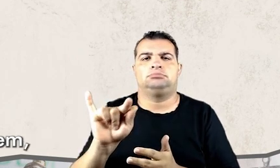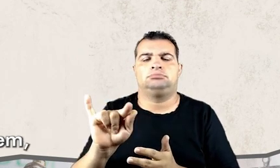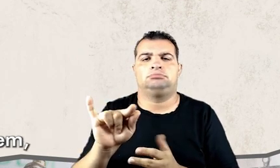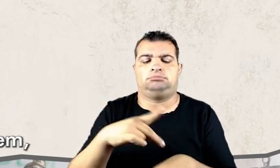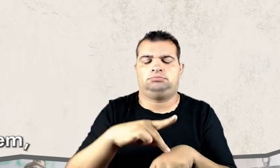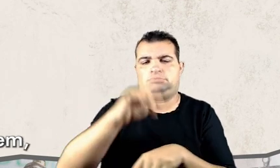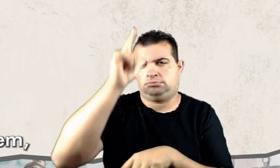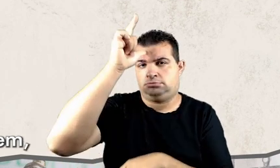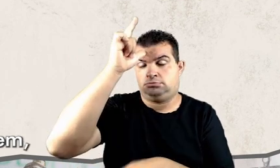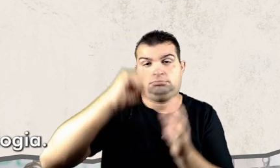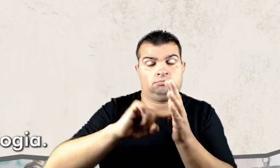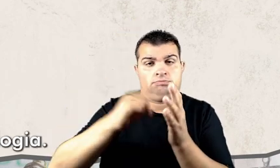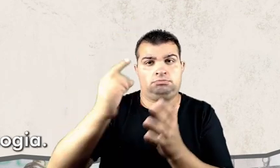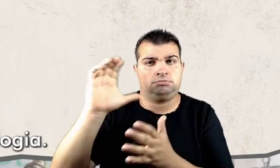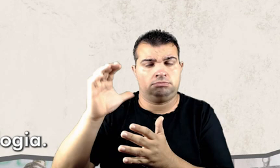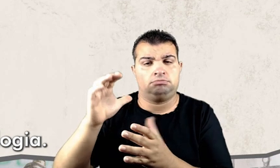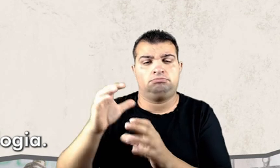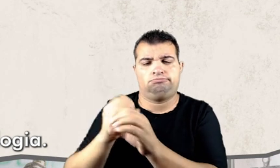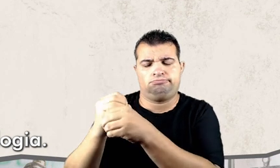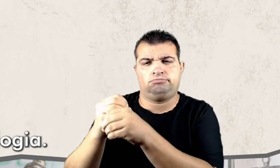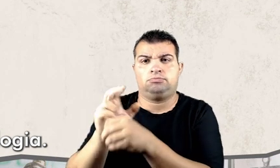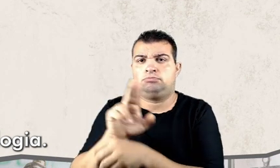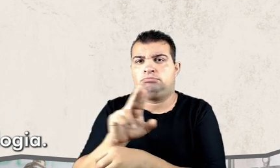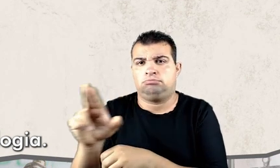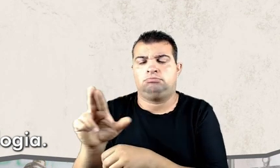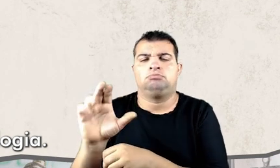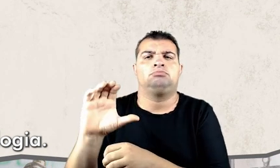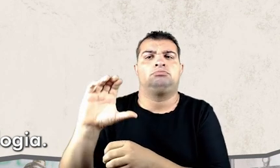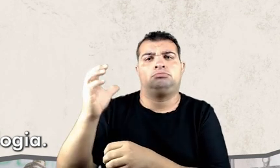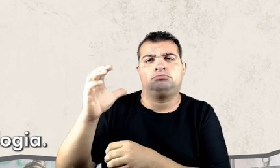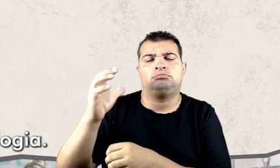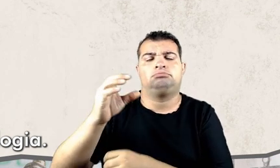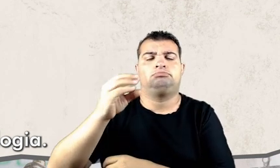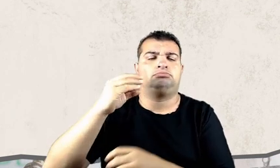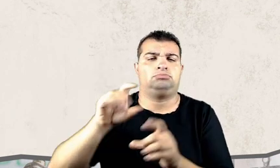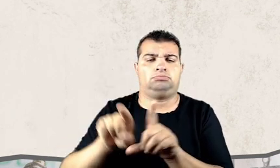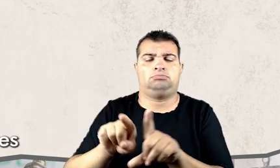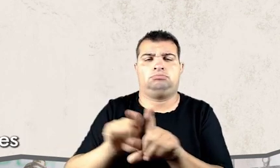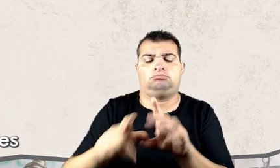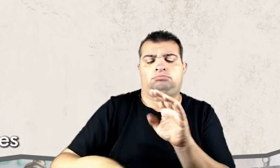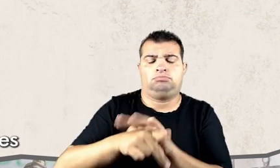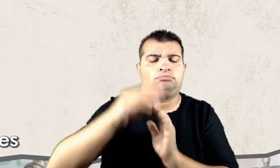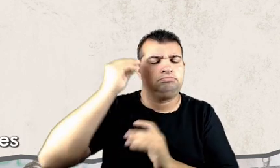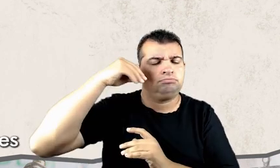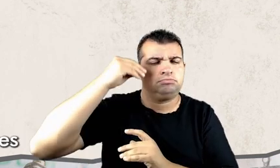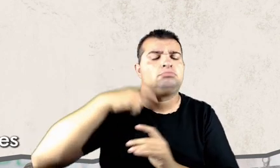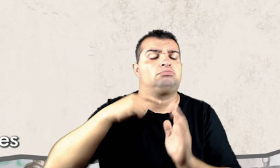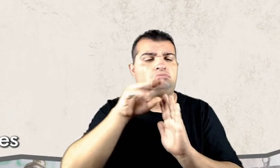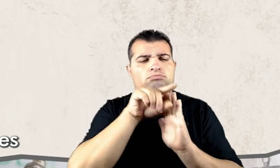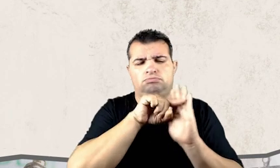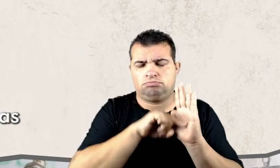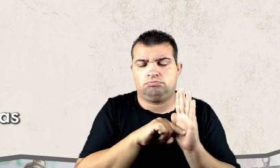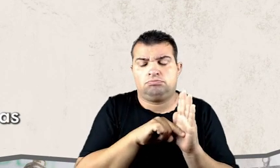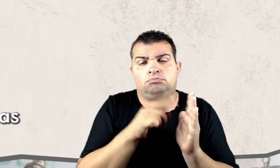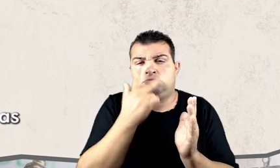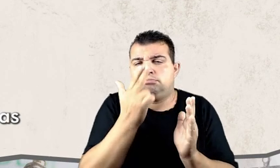primeiro laboratório que tem, inclusive, o nome de laboratório de psicologia, embora pesquisas